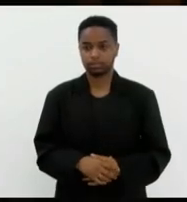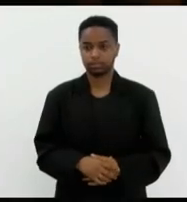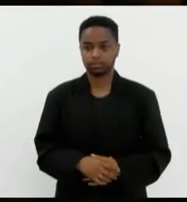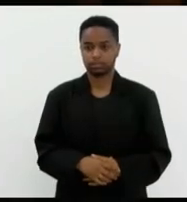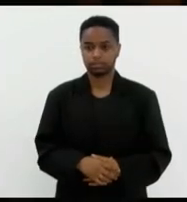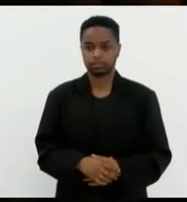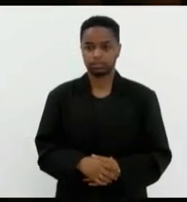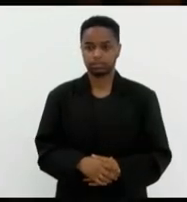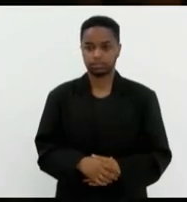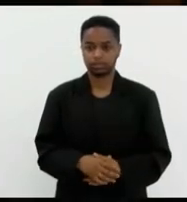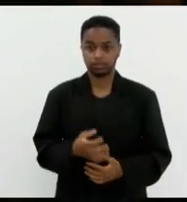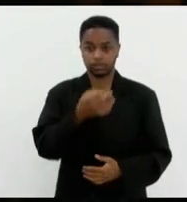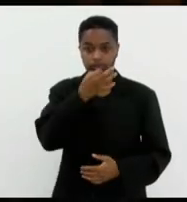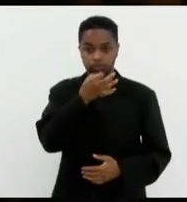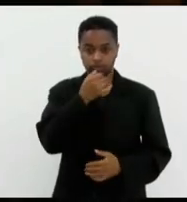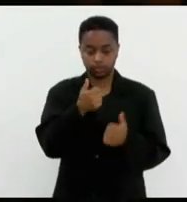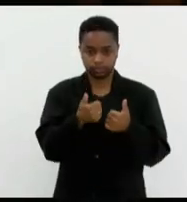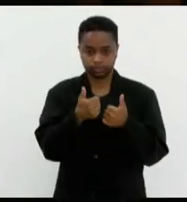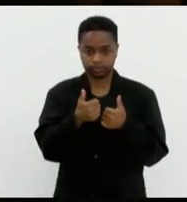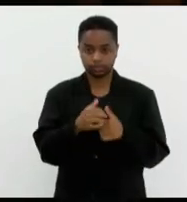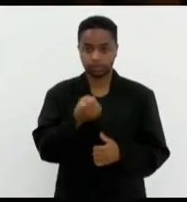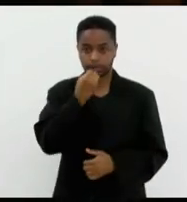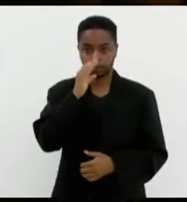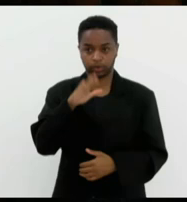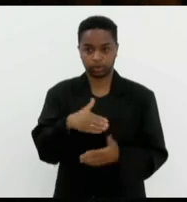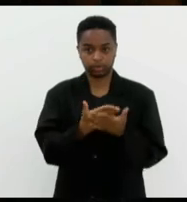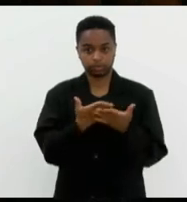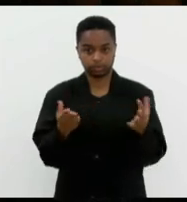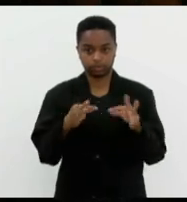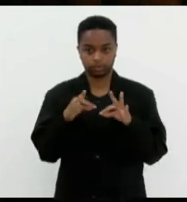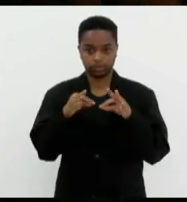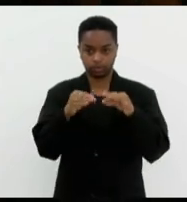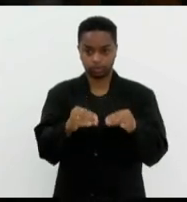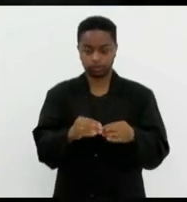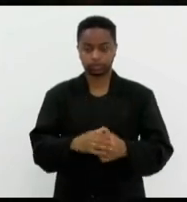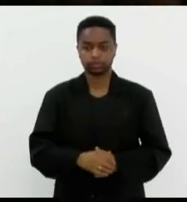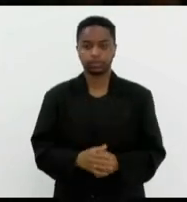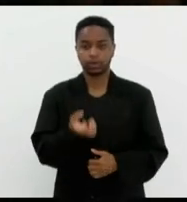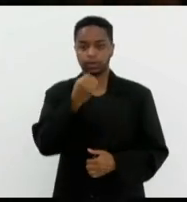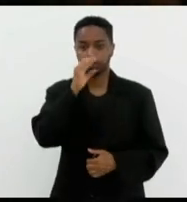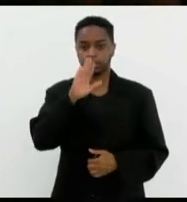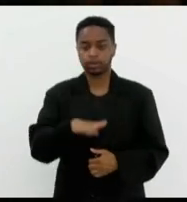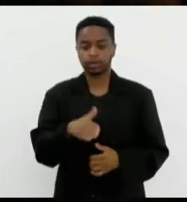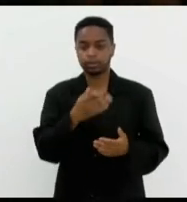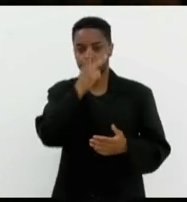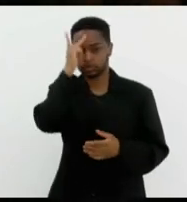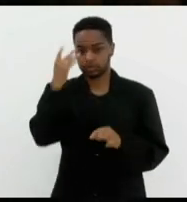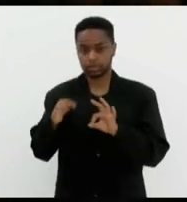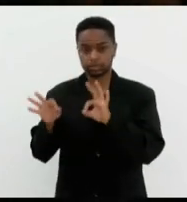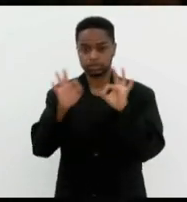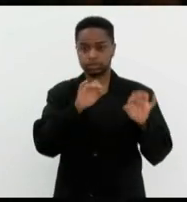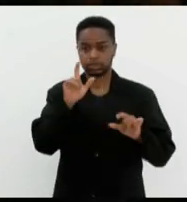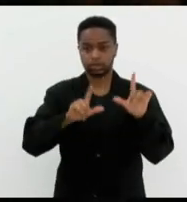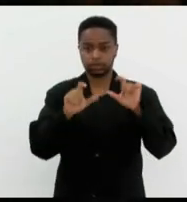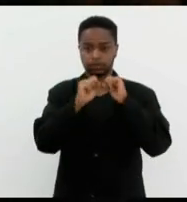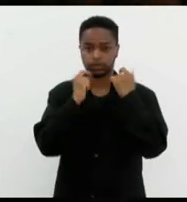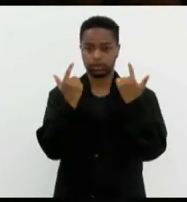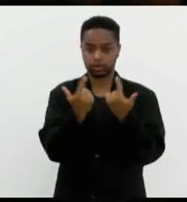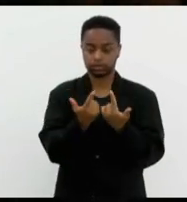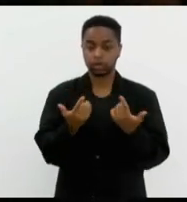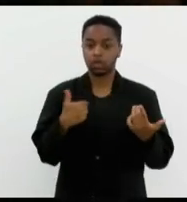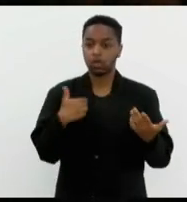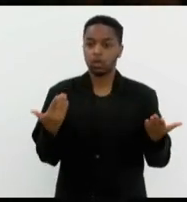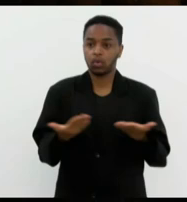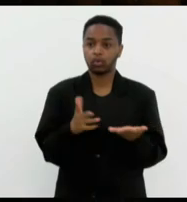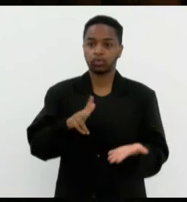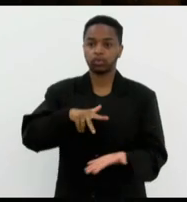Alô, som. Boa tarde a todas e todos, boa tarde àqueles que nos acompanham pela TV Alerge. Hoje eu venho